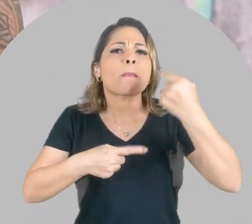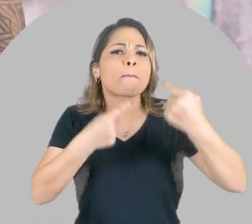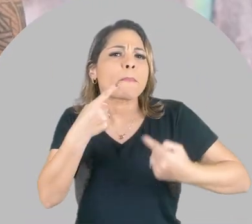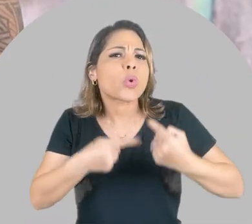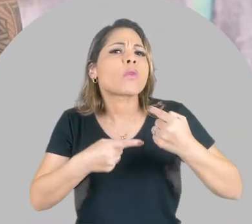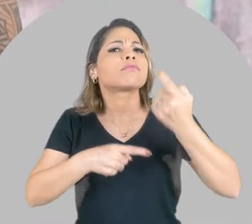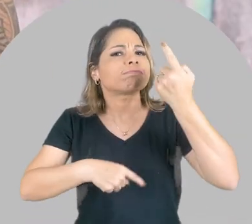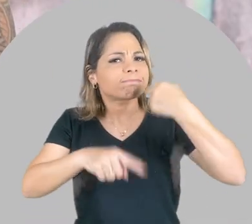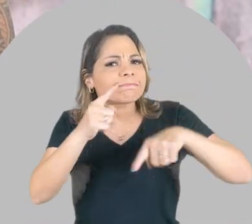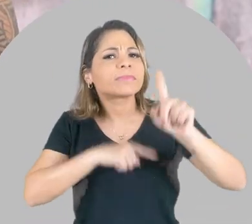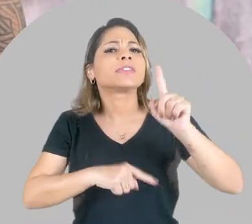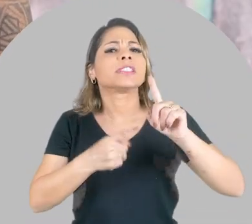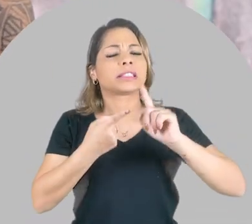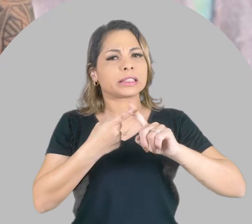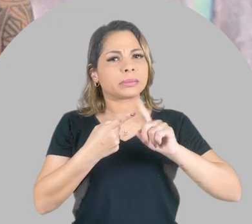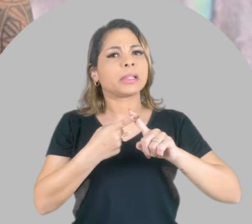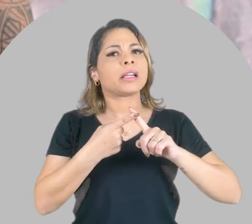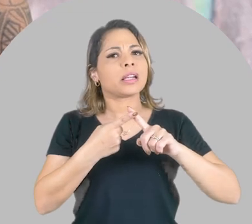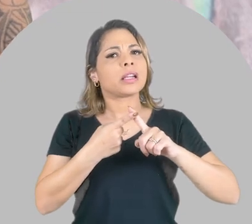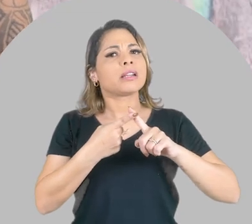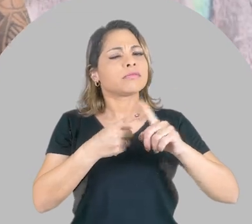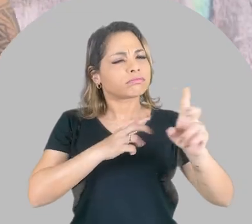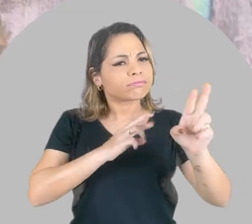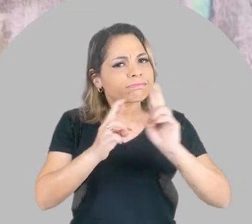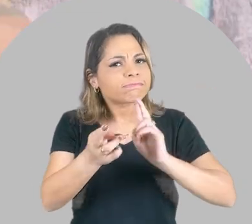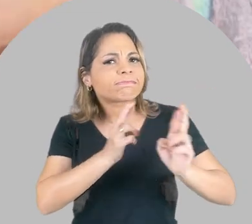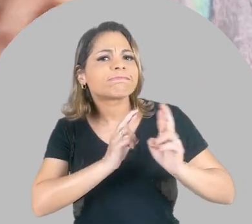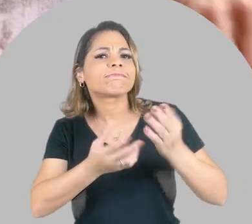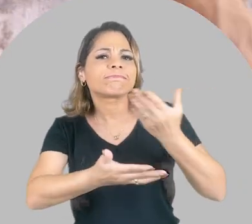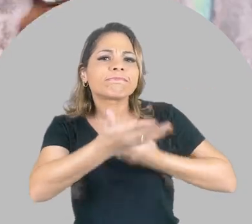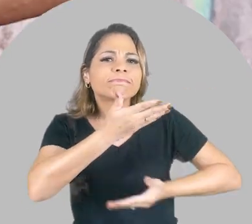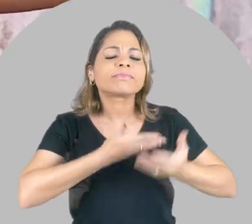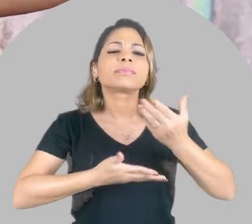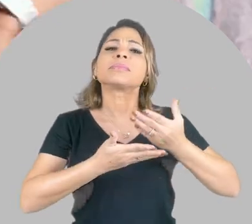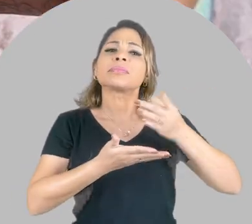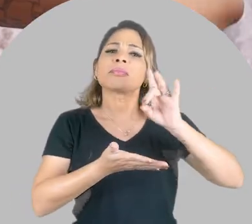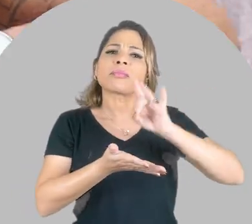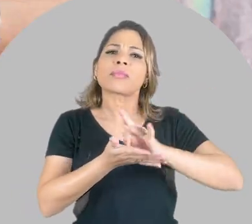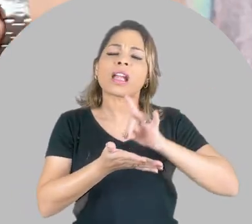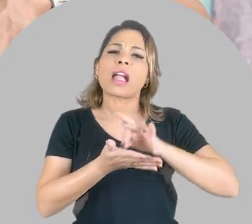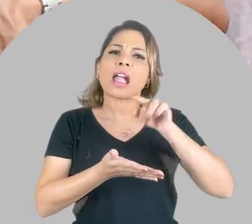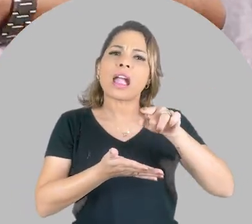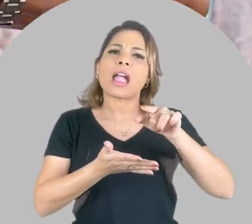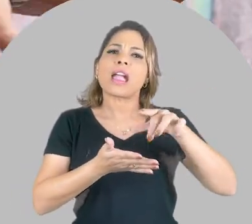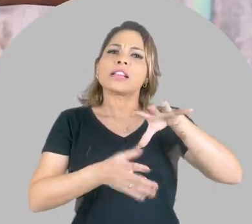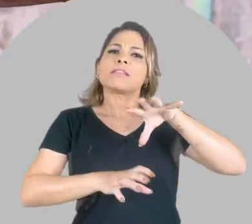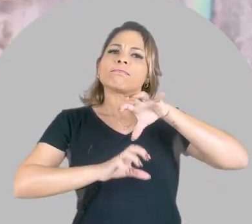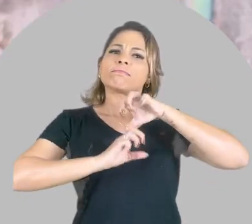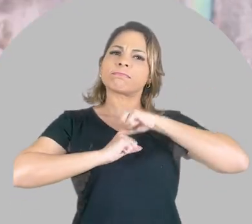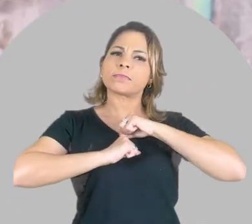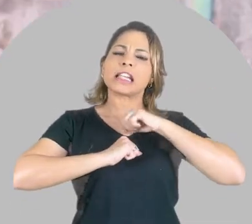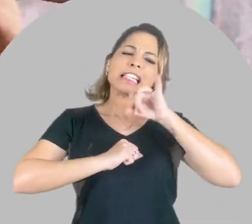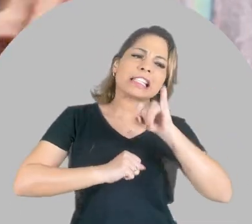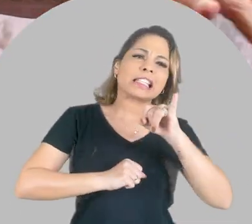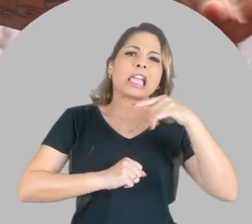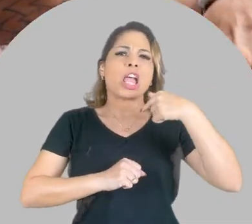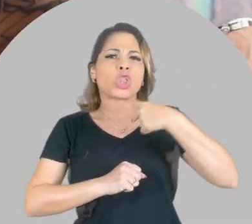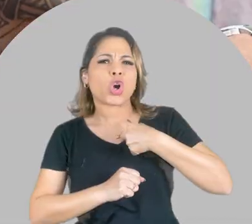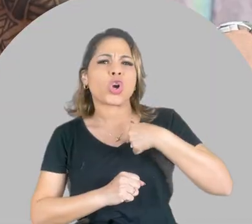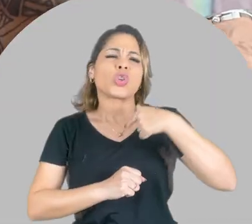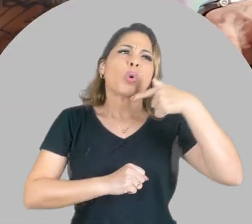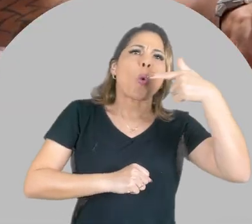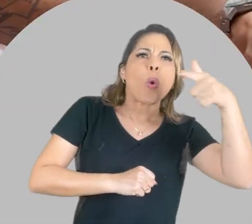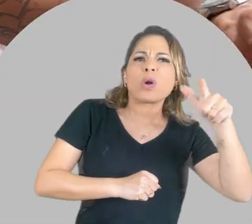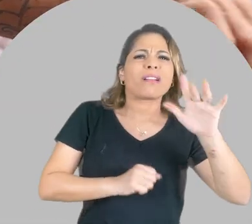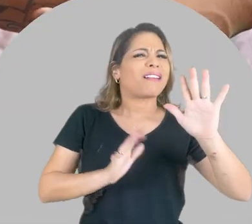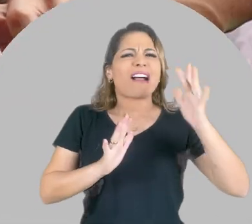cultural, desportiva e política também desenvolveram. E que esses setores eles vão se relacionar. E que na verdade essa questão de apropriação, se